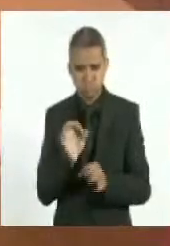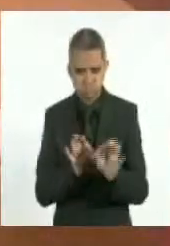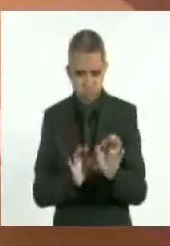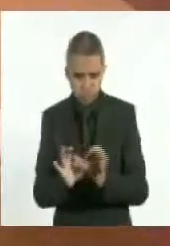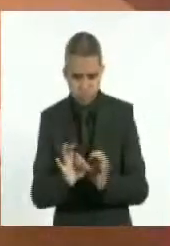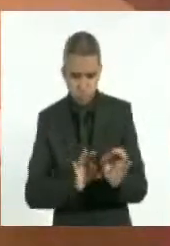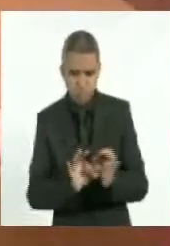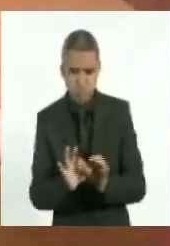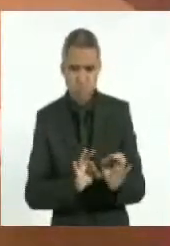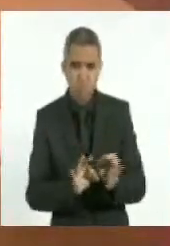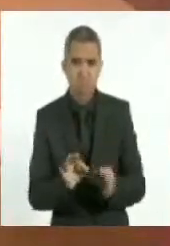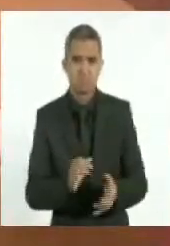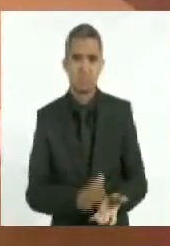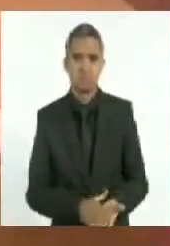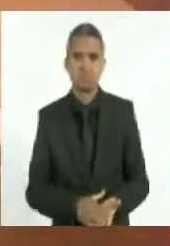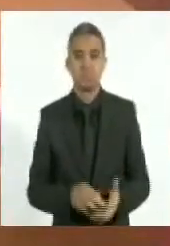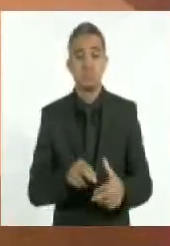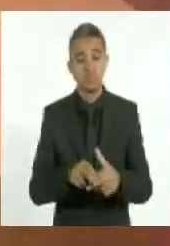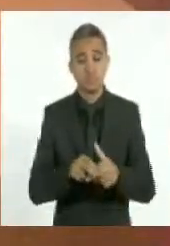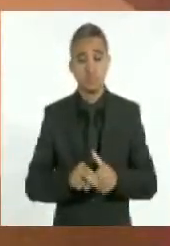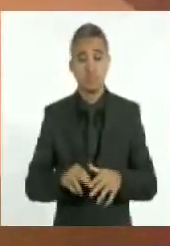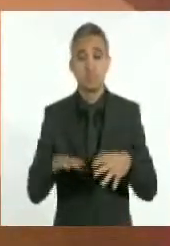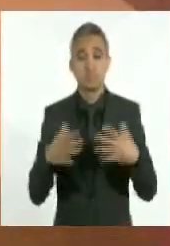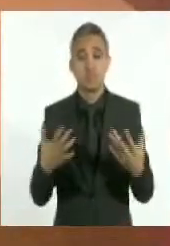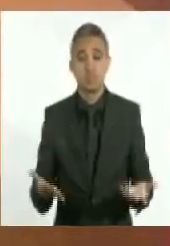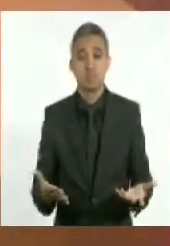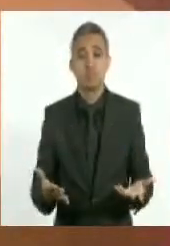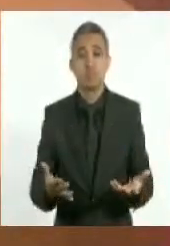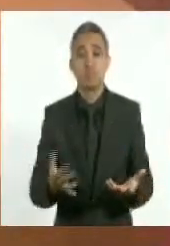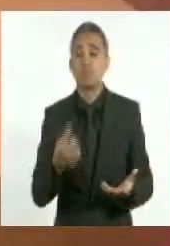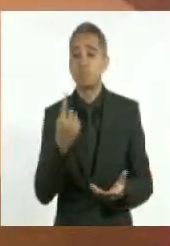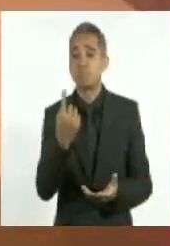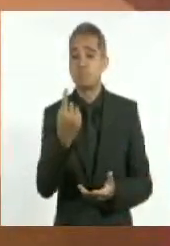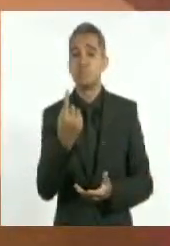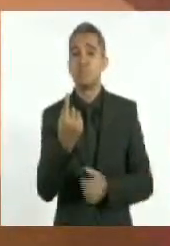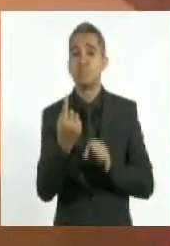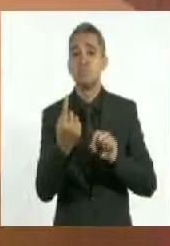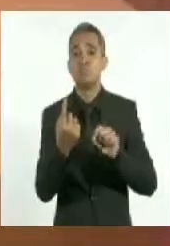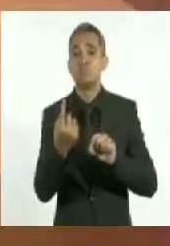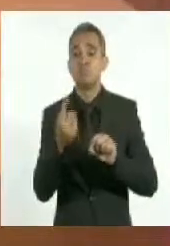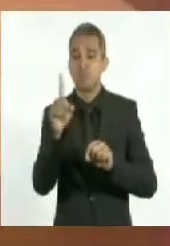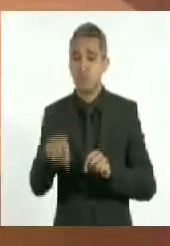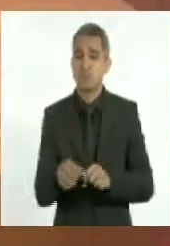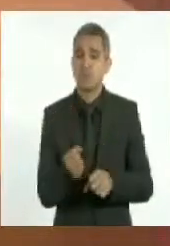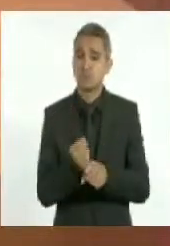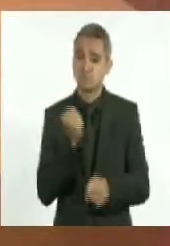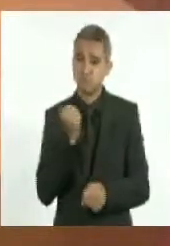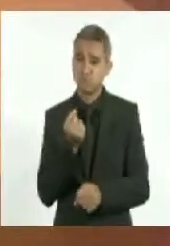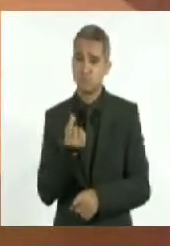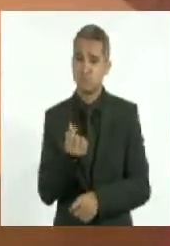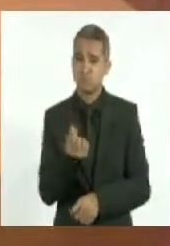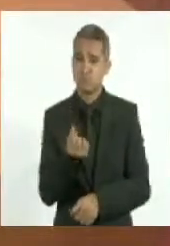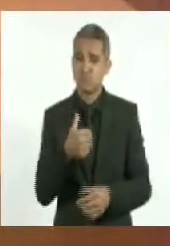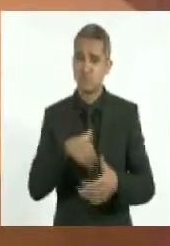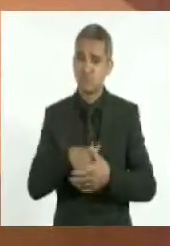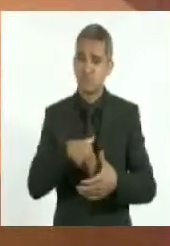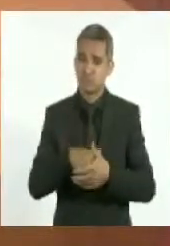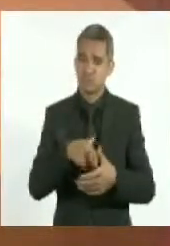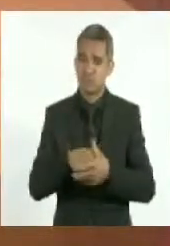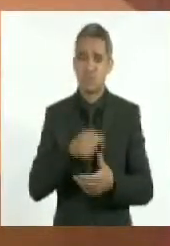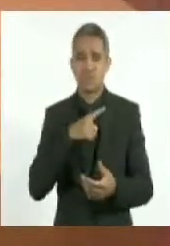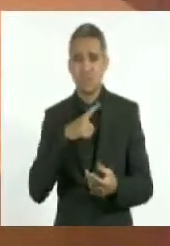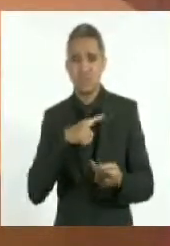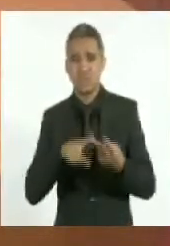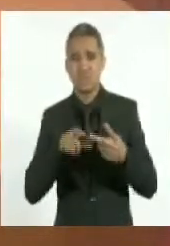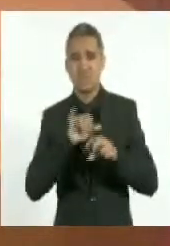que a gente tivesse um instrumento, e veja bem, eu estou tratando de um instrumento que é a receita de jogos. Nós temos hoje o merchandising,